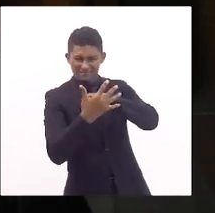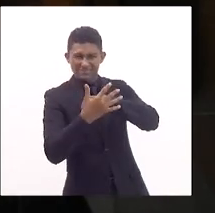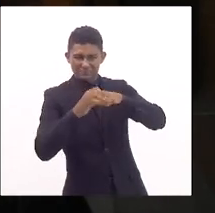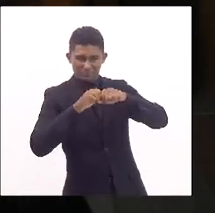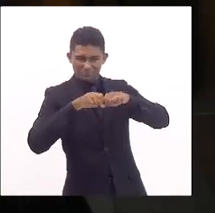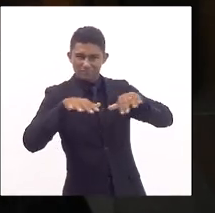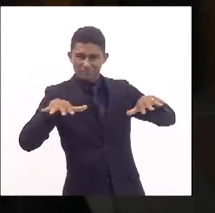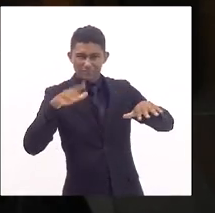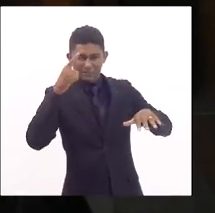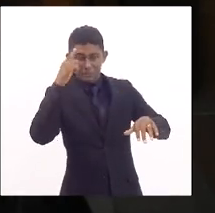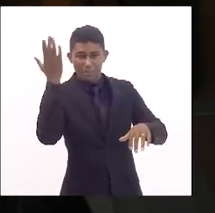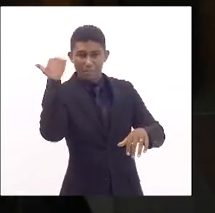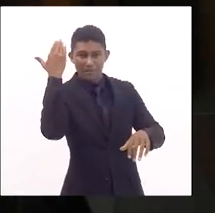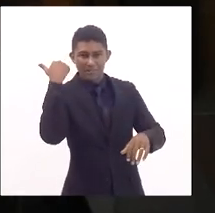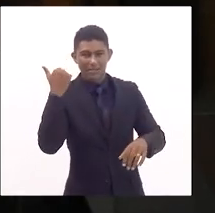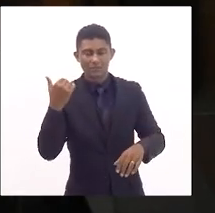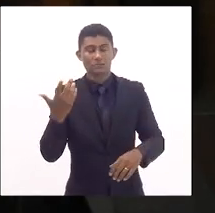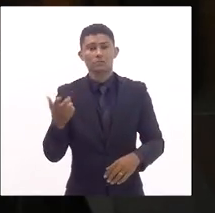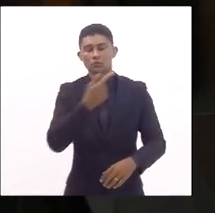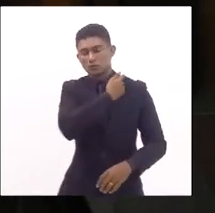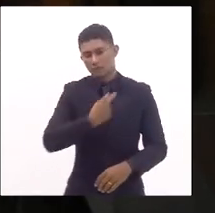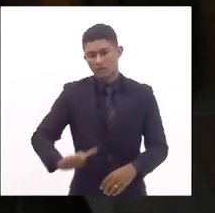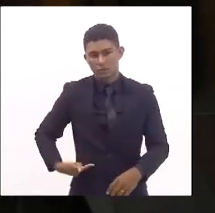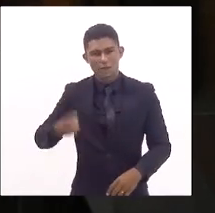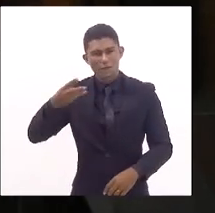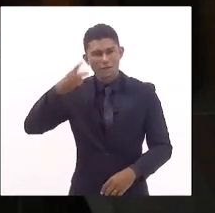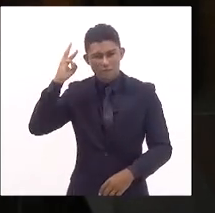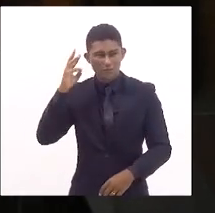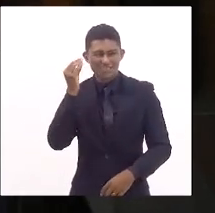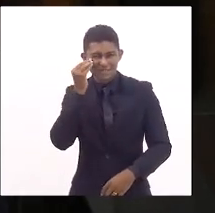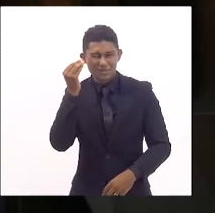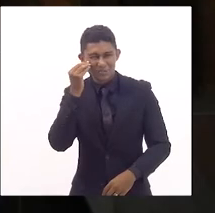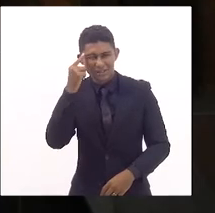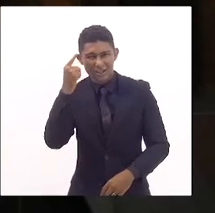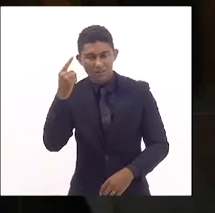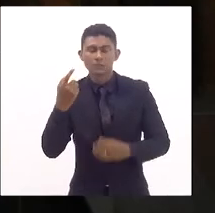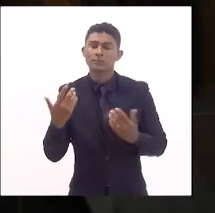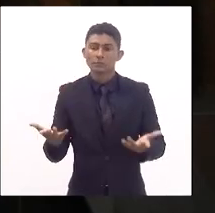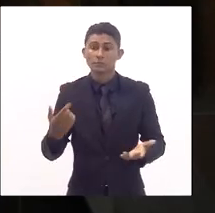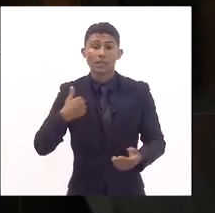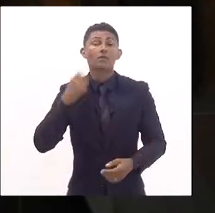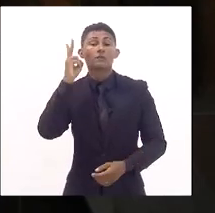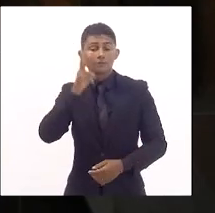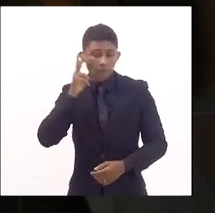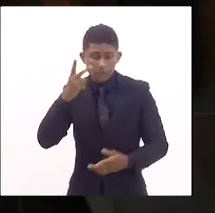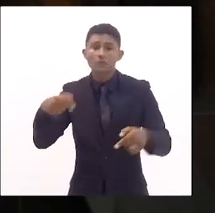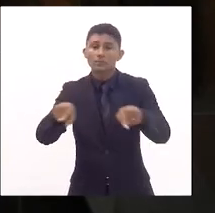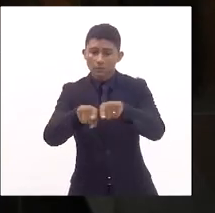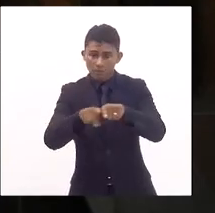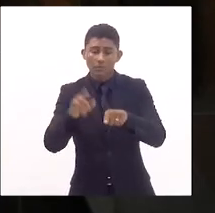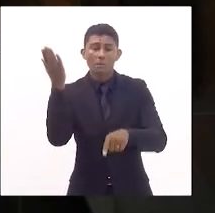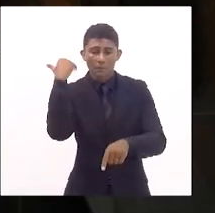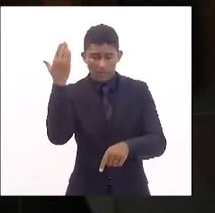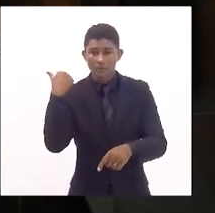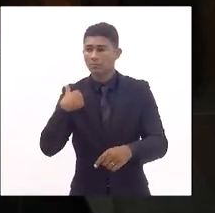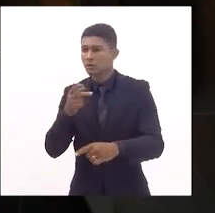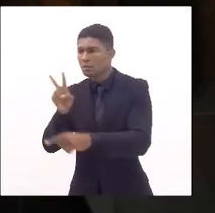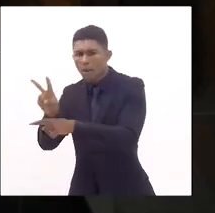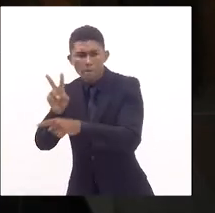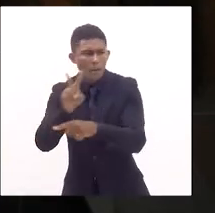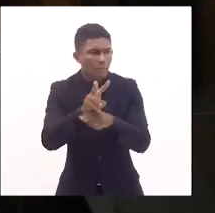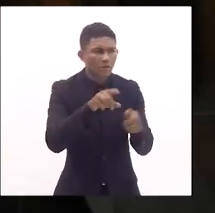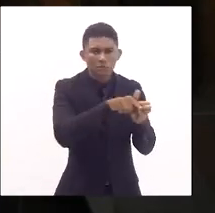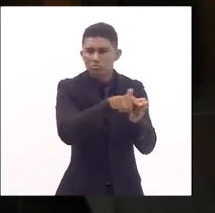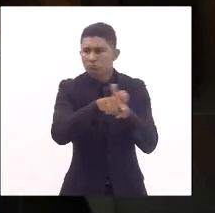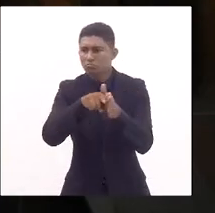aquele Circus dele no estado todo eu quando fui Vereador Presidente vou mandar foi pautado nas fiscalizações e foi isso que me